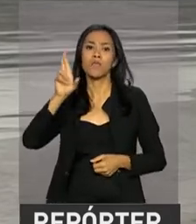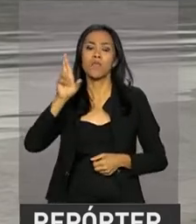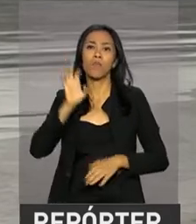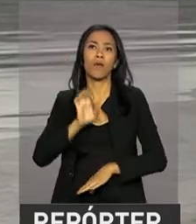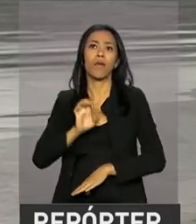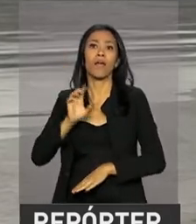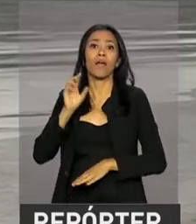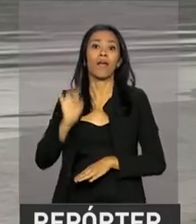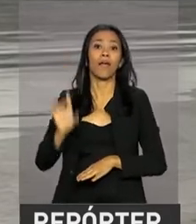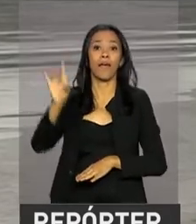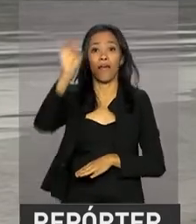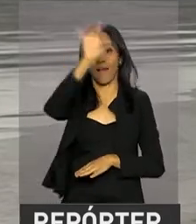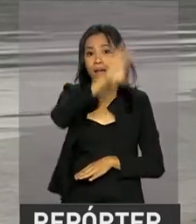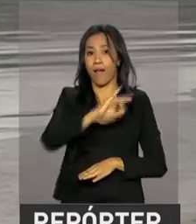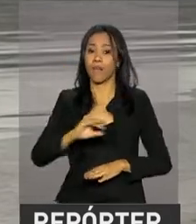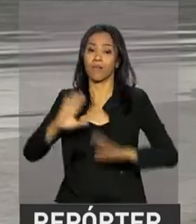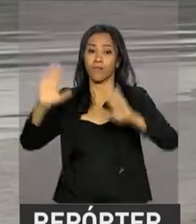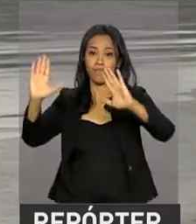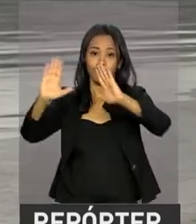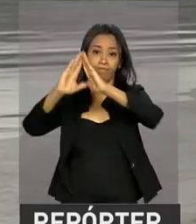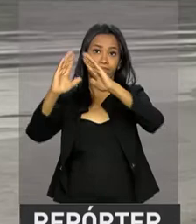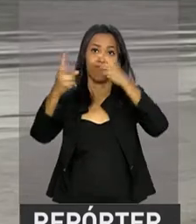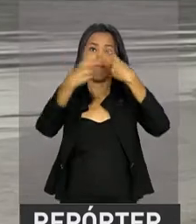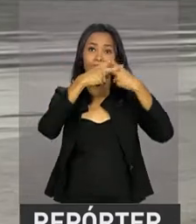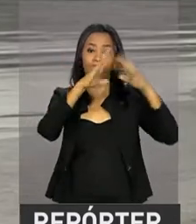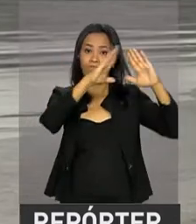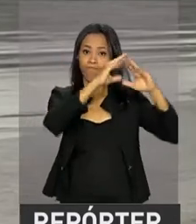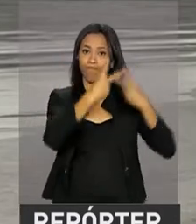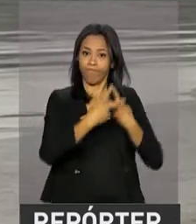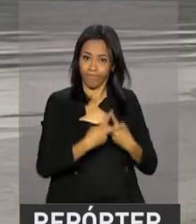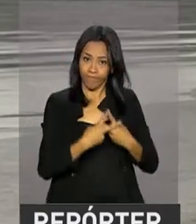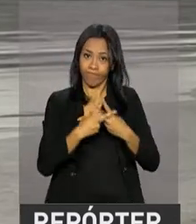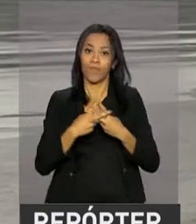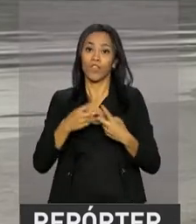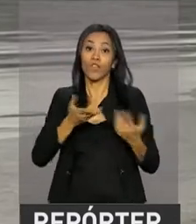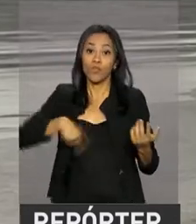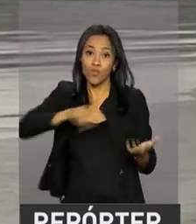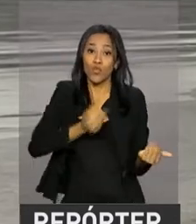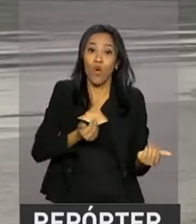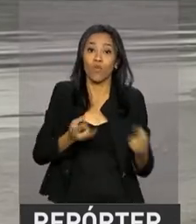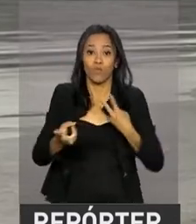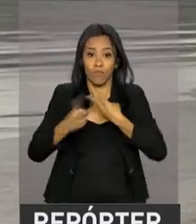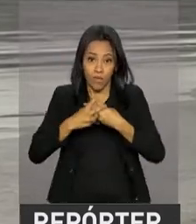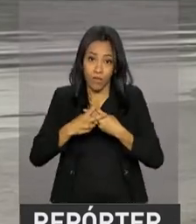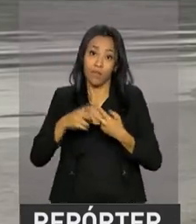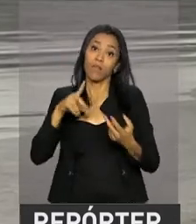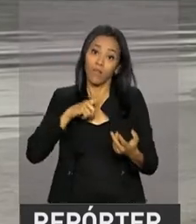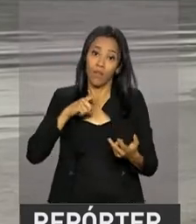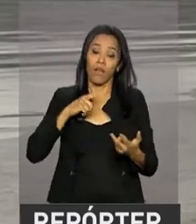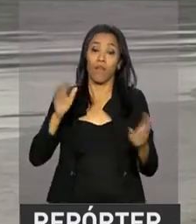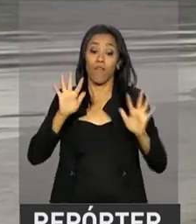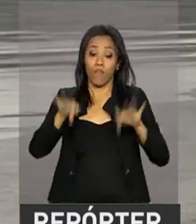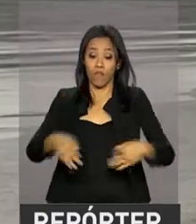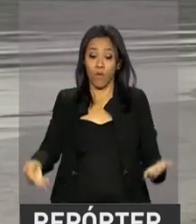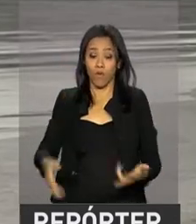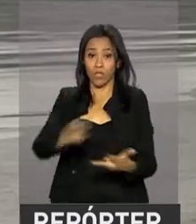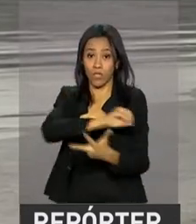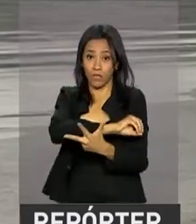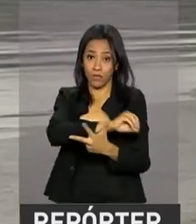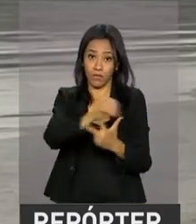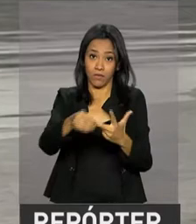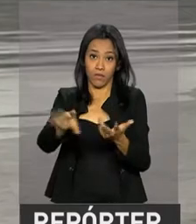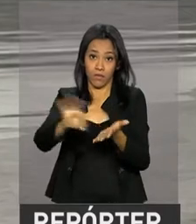unidade prisional e que já firmaram um termo de compromisso anteriormente um termo de adesão é com o